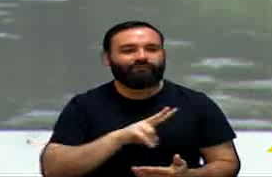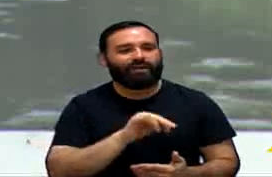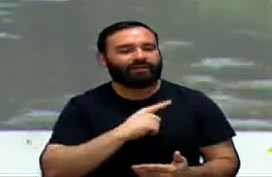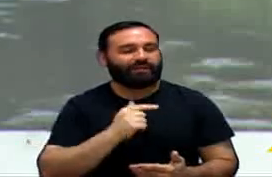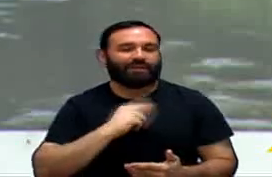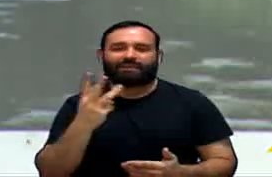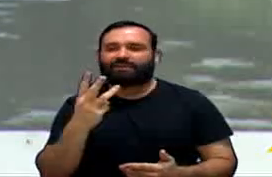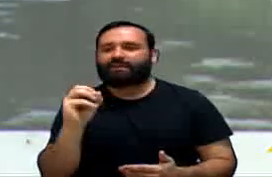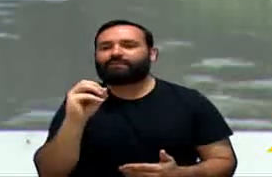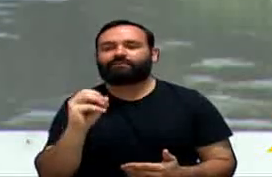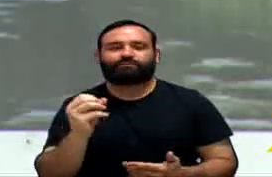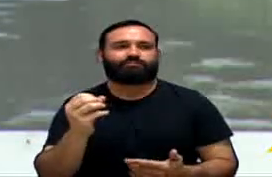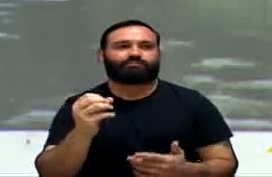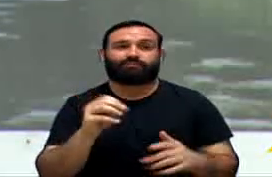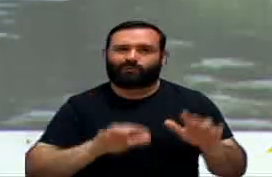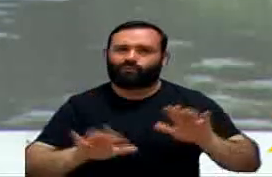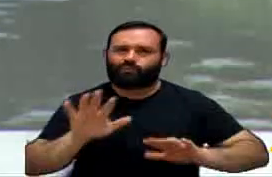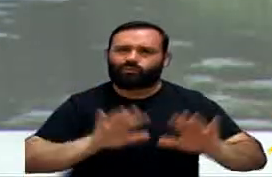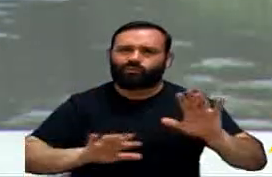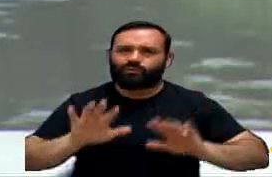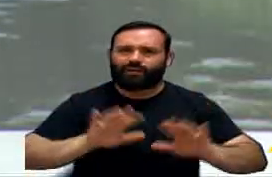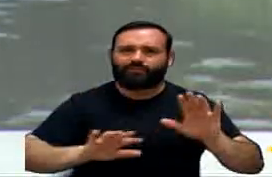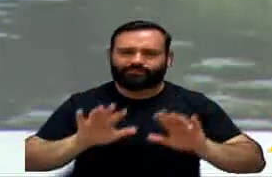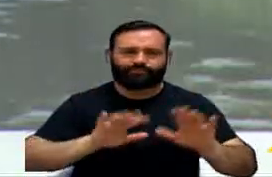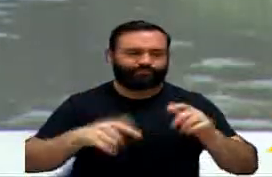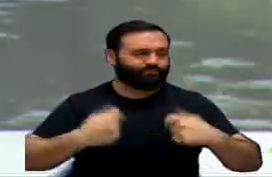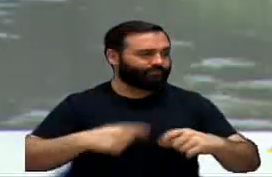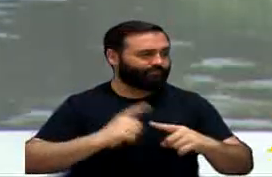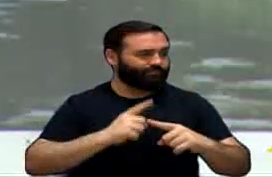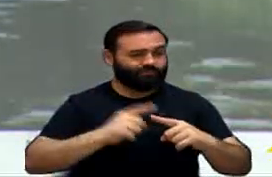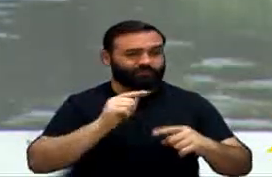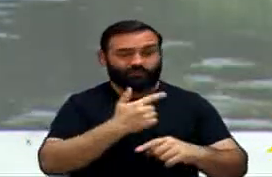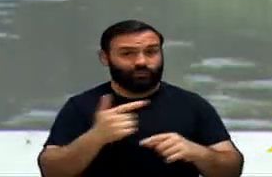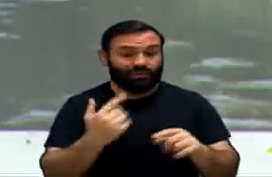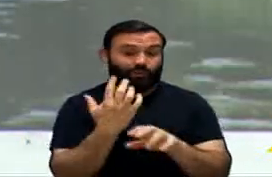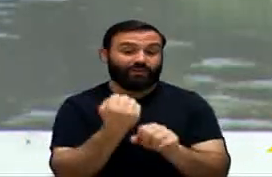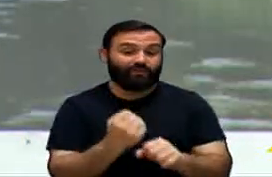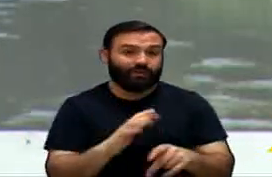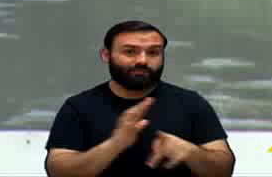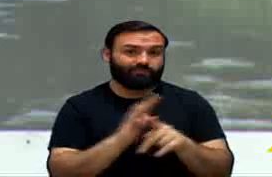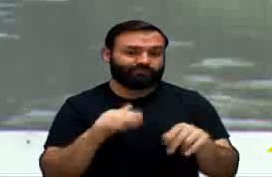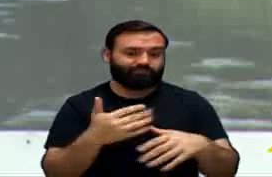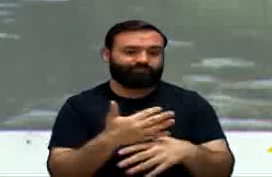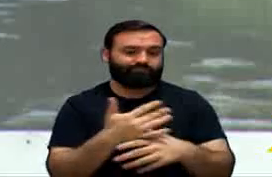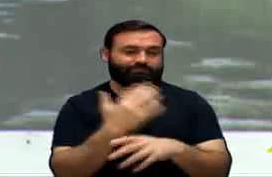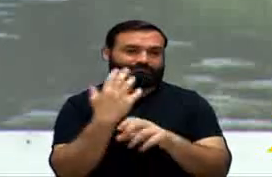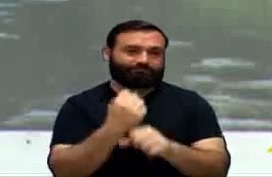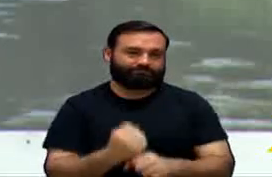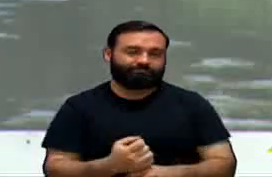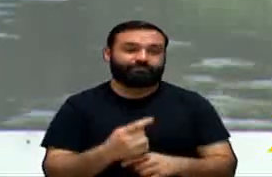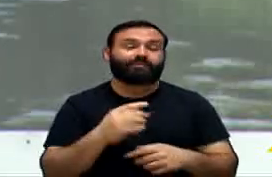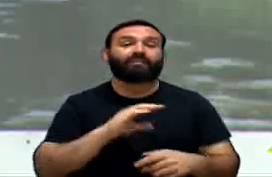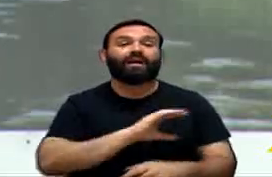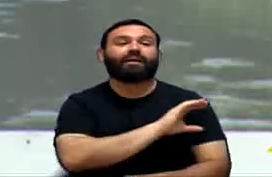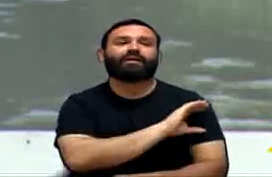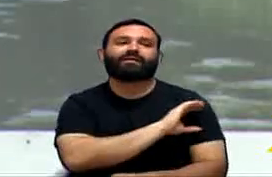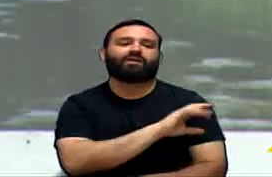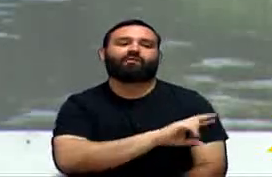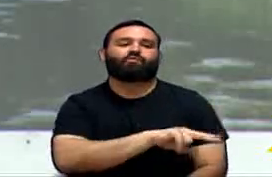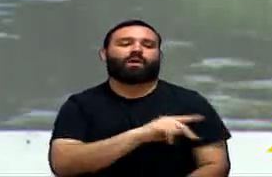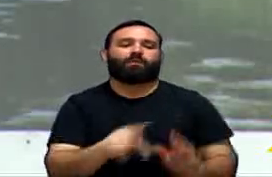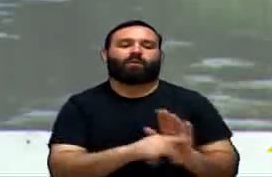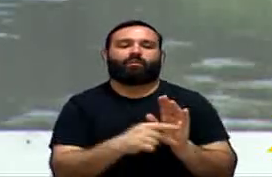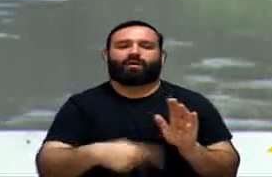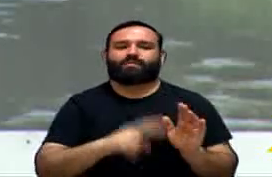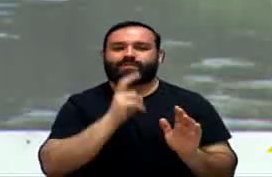creches vai vai ter cuidado com essas promessas se elas não estão previstas no orçamento da cidade essa creche que saiu não era dinheiro da cidade